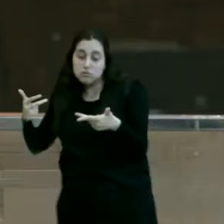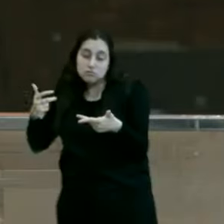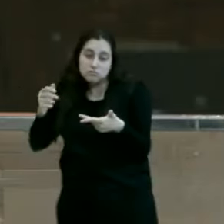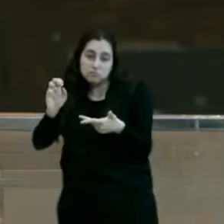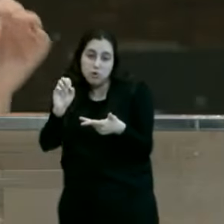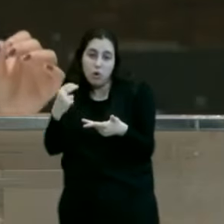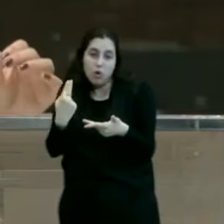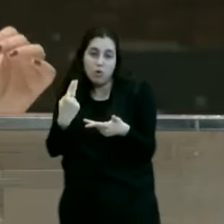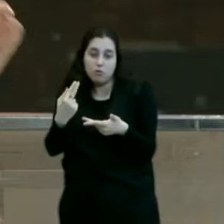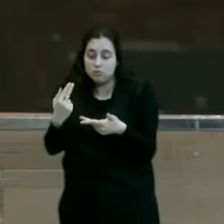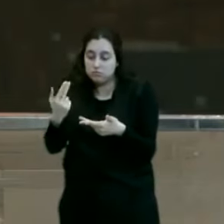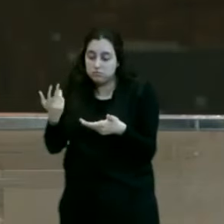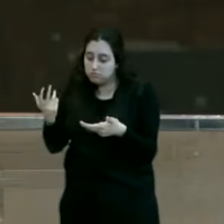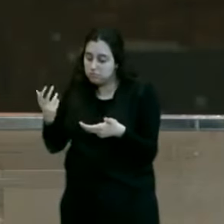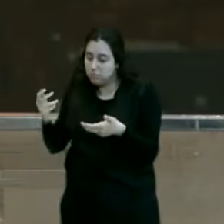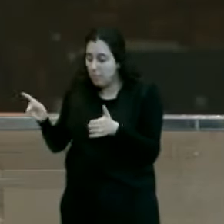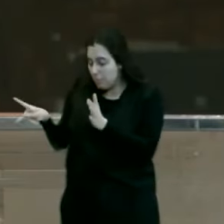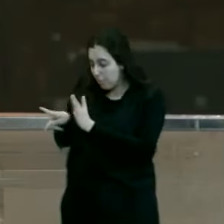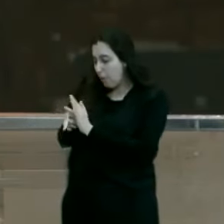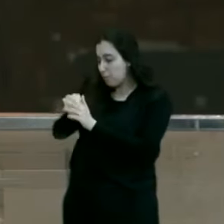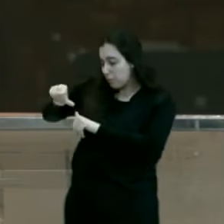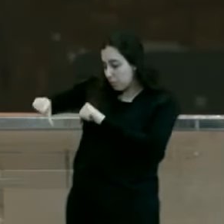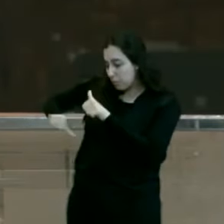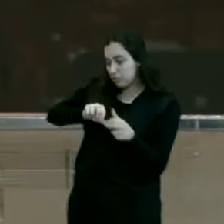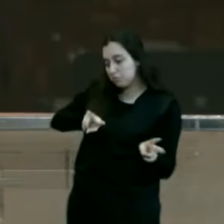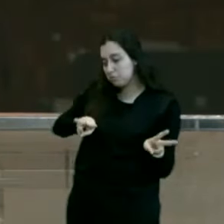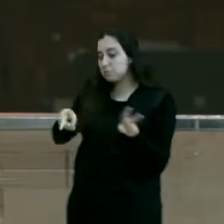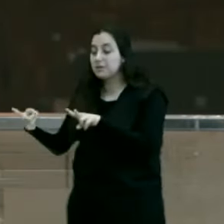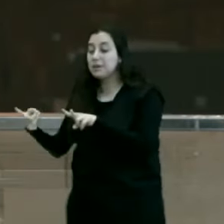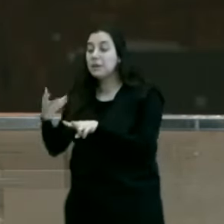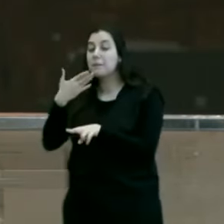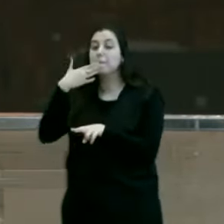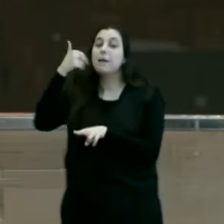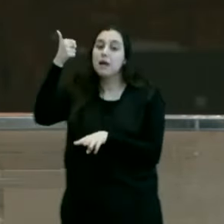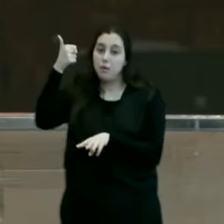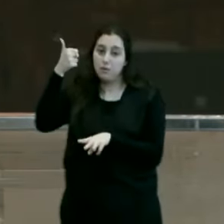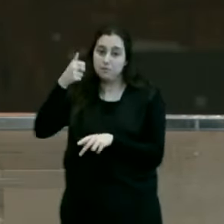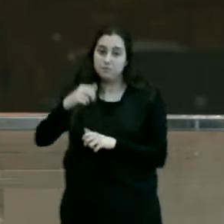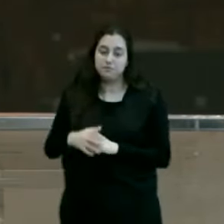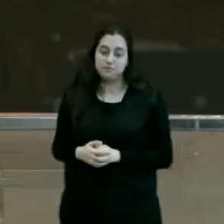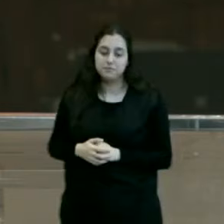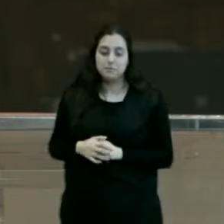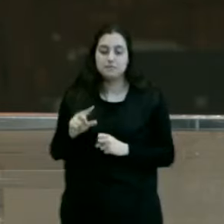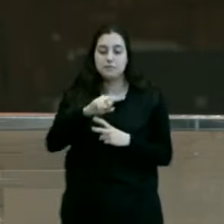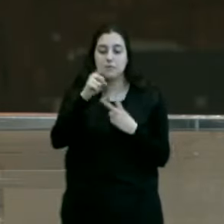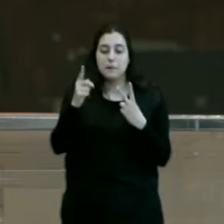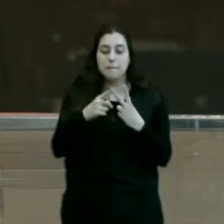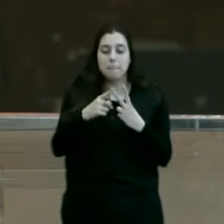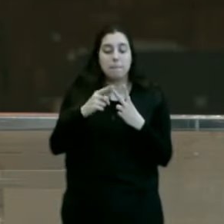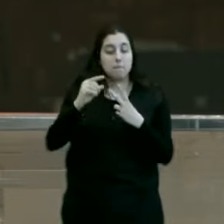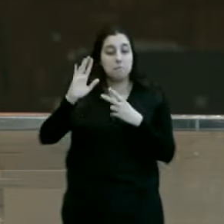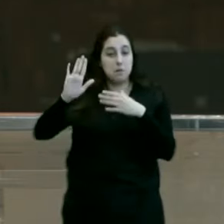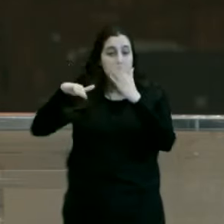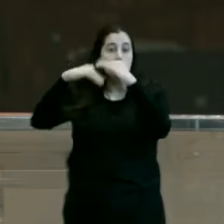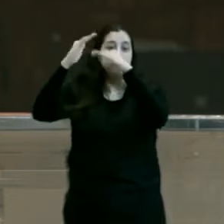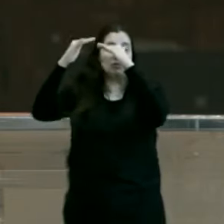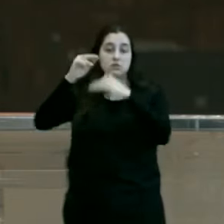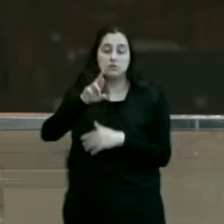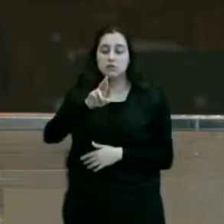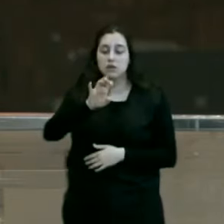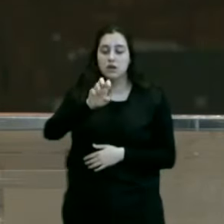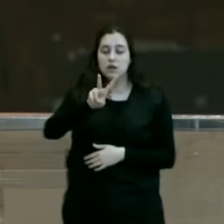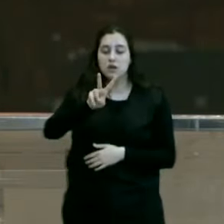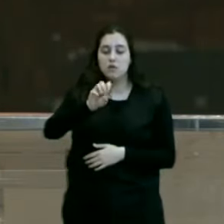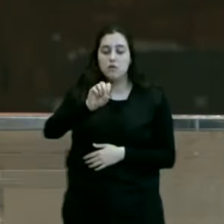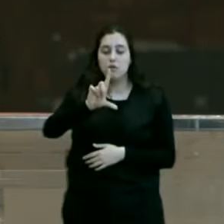efeito de renovar, de modificar para melhor. A segunda palavra é revolução. Uau! E